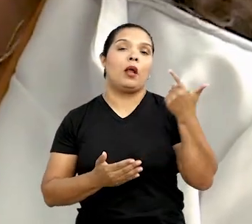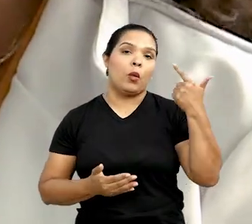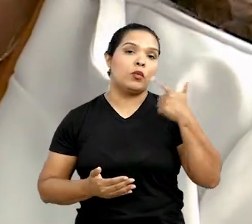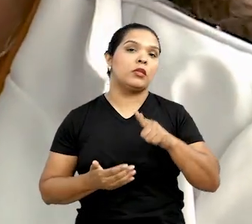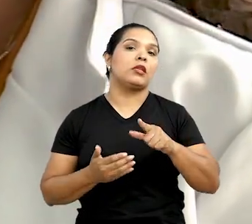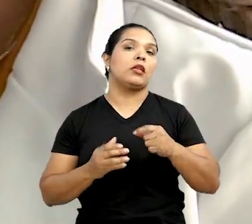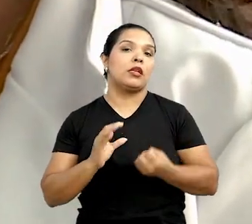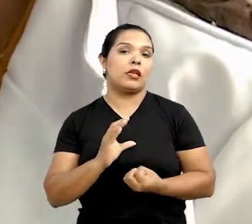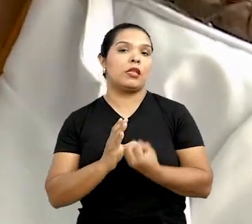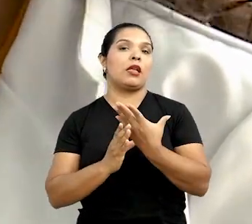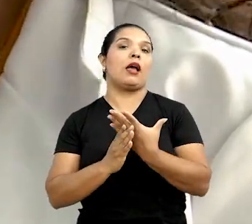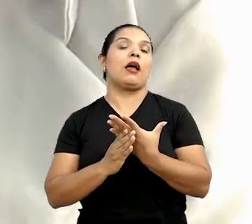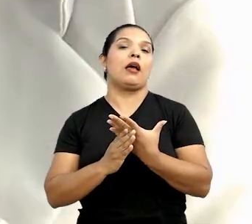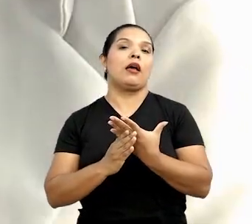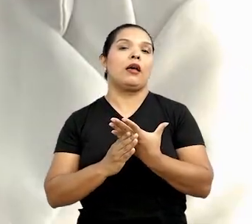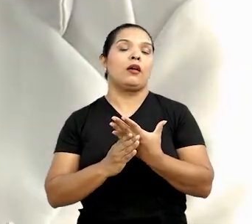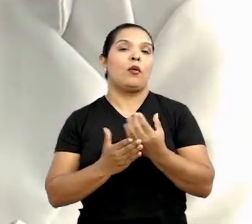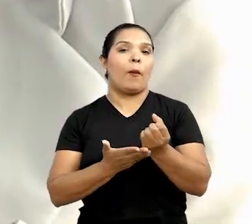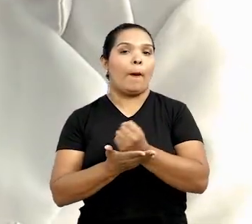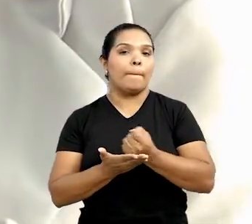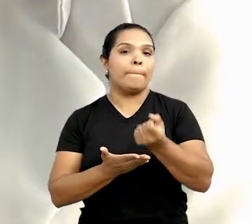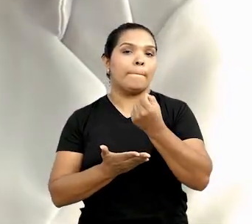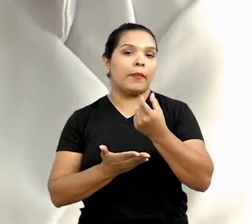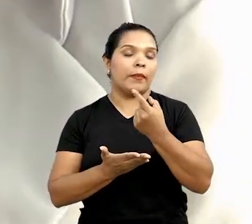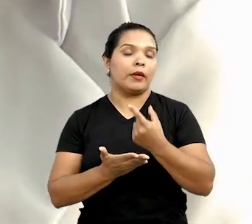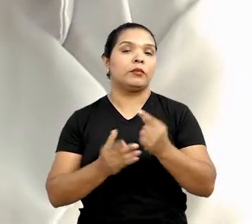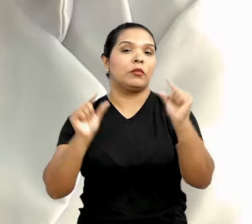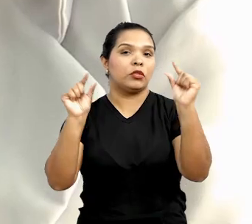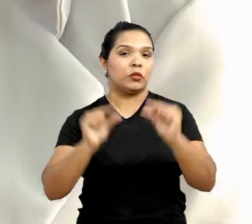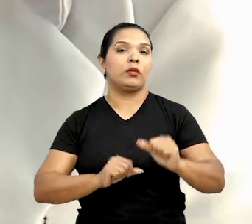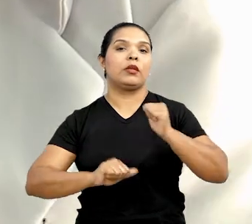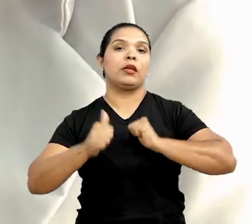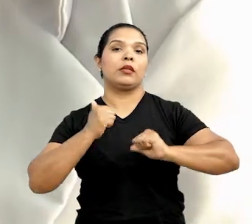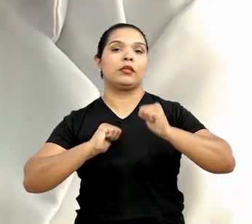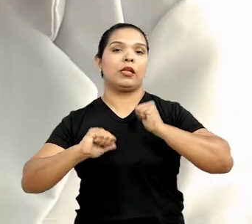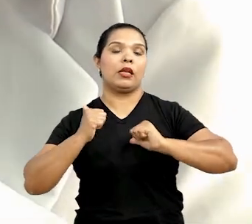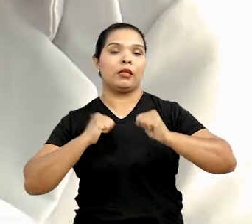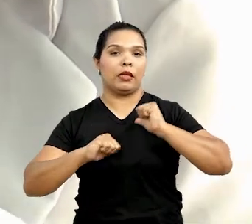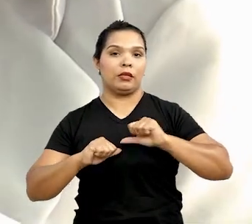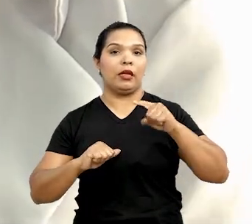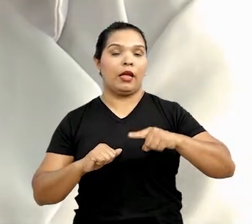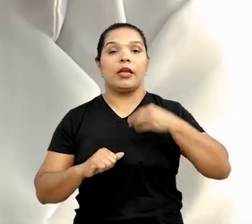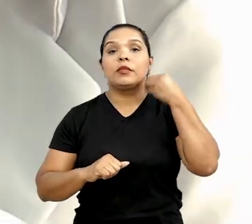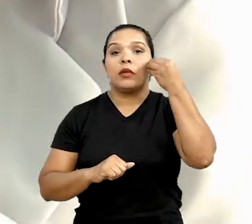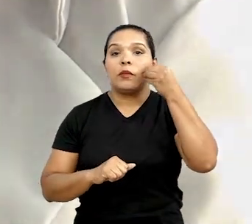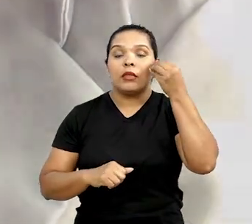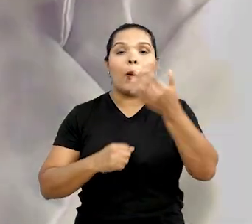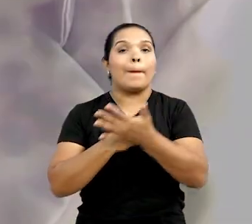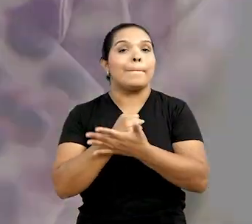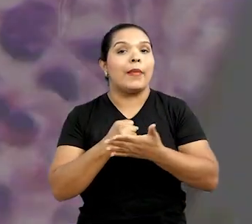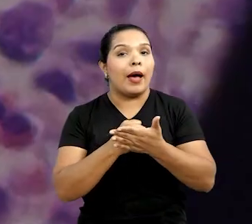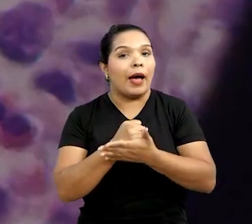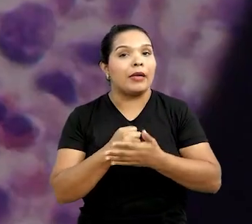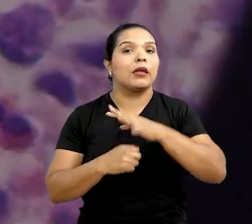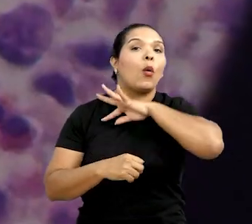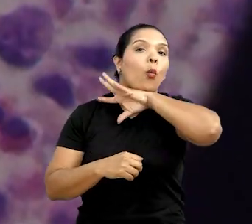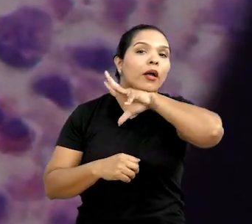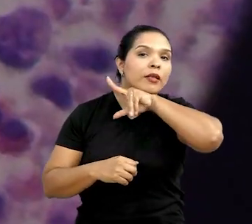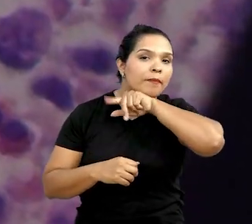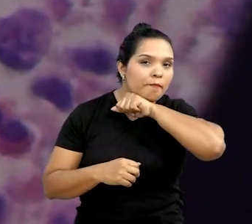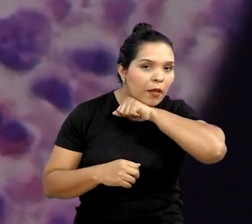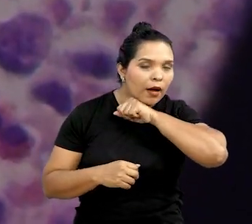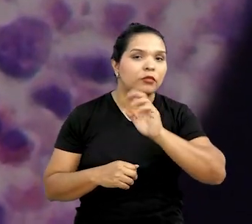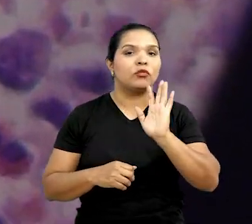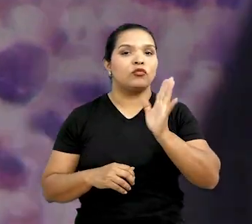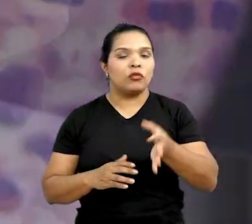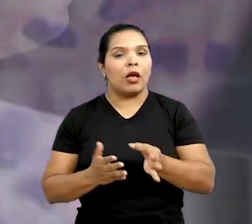fármaco importante que diminui a ansiedade. Até chegar lá, a gente tem muitos passos. Então, essa aqui é a parte experimental básica com animais. A gente já